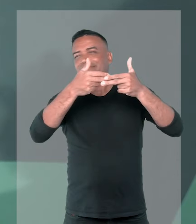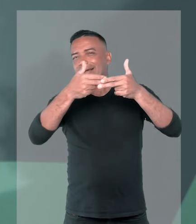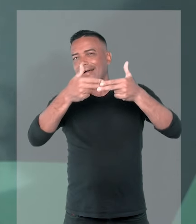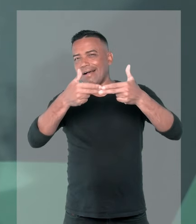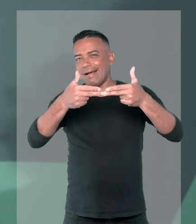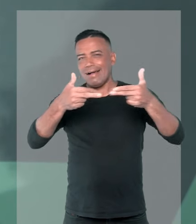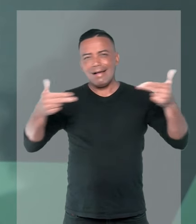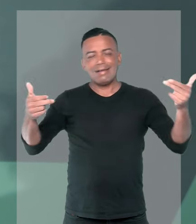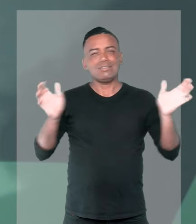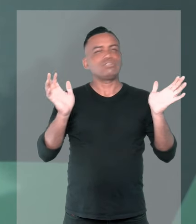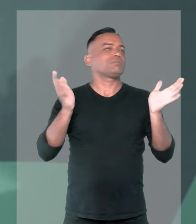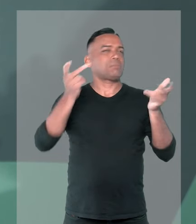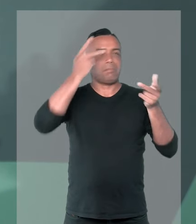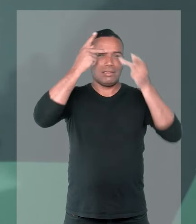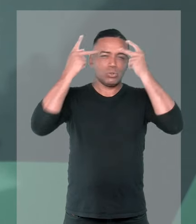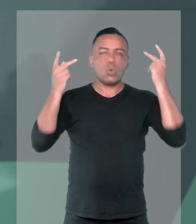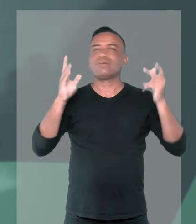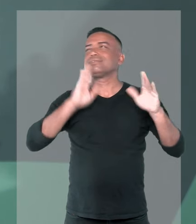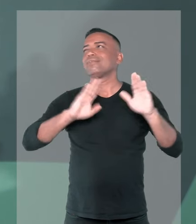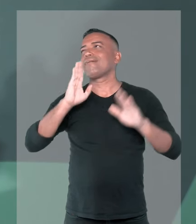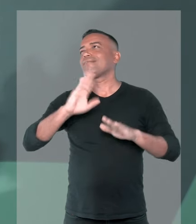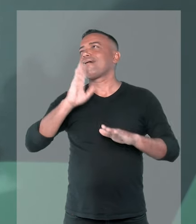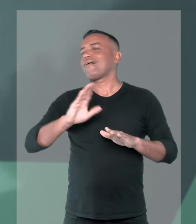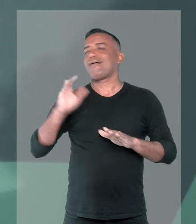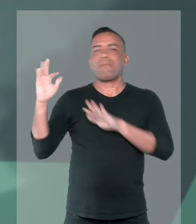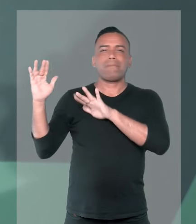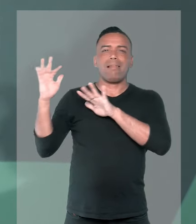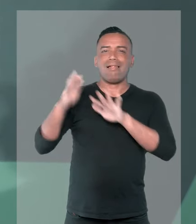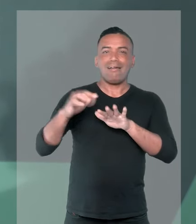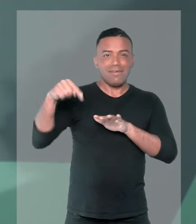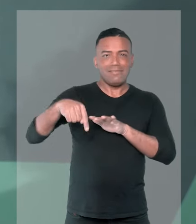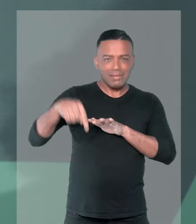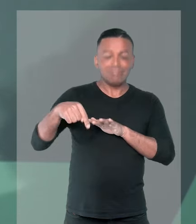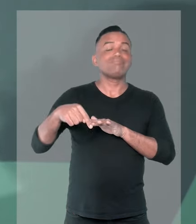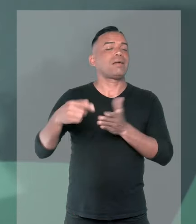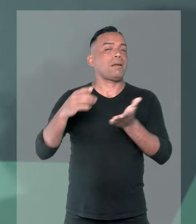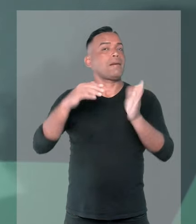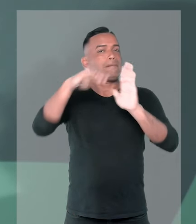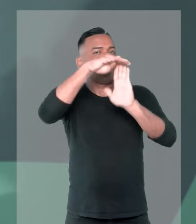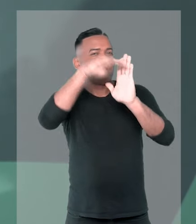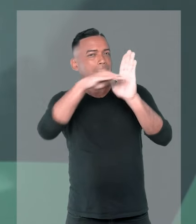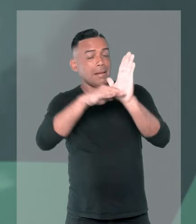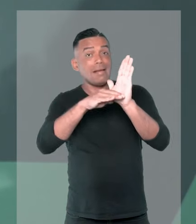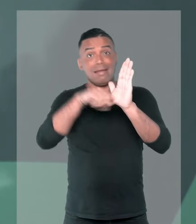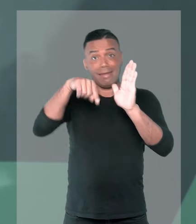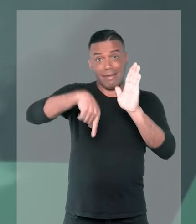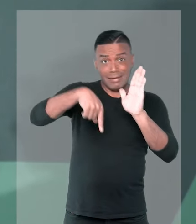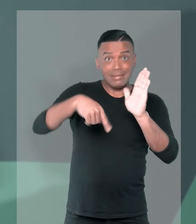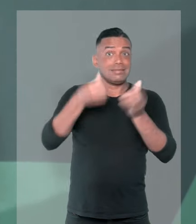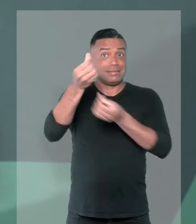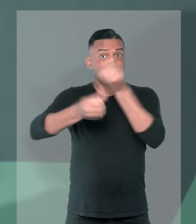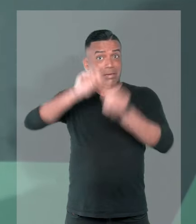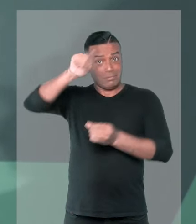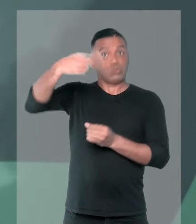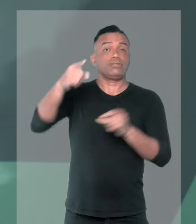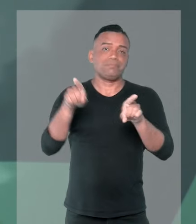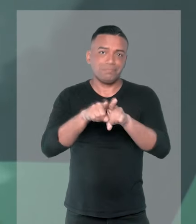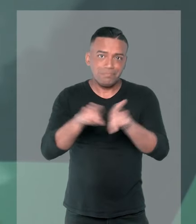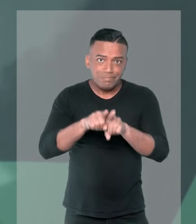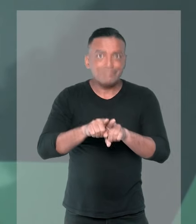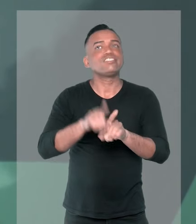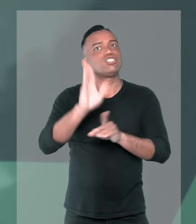tiburi vem aí um grupo bem legal de de pessoas já programado pro para esse e próximo semestre também como vocês estão